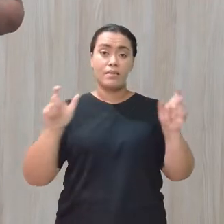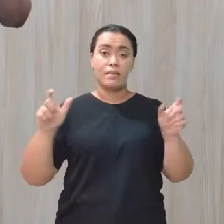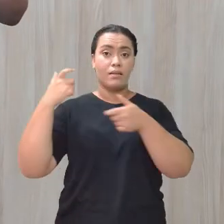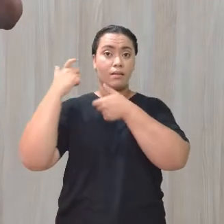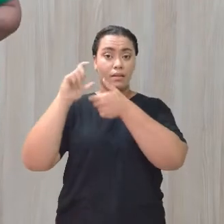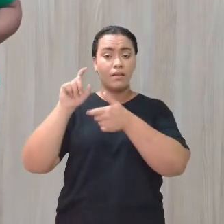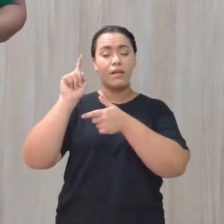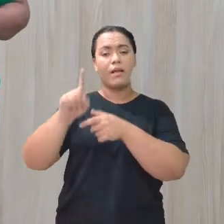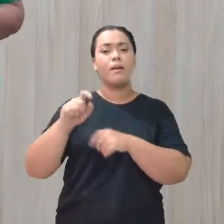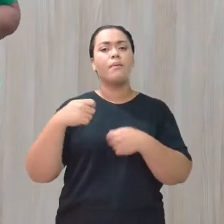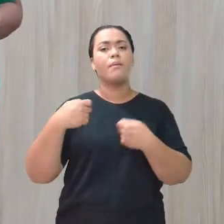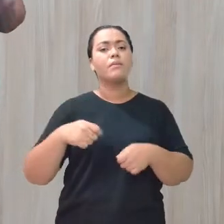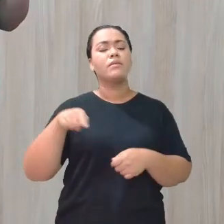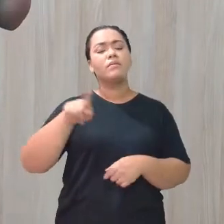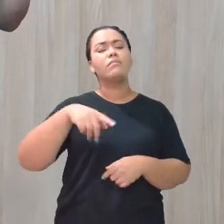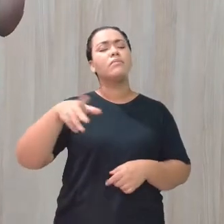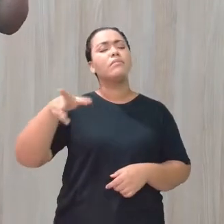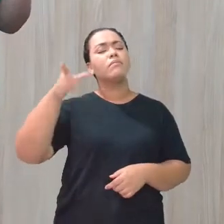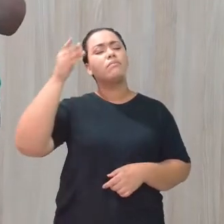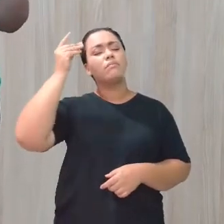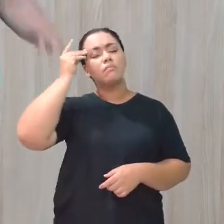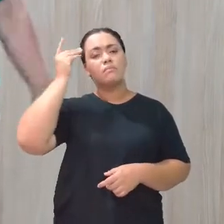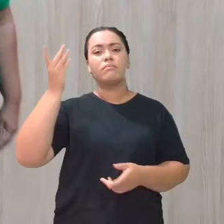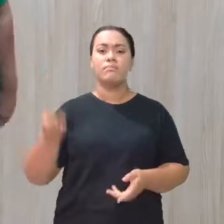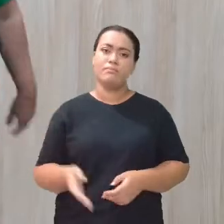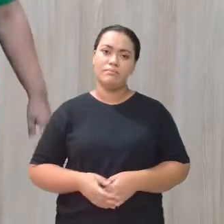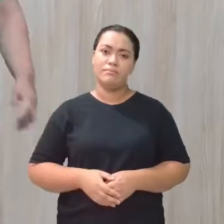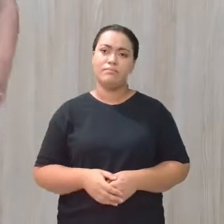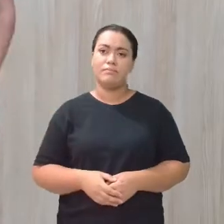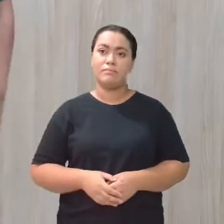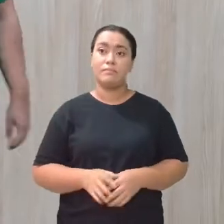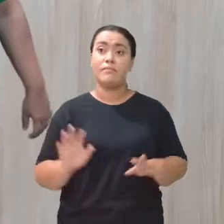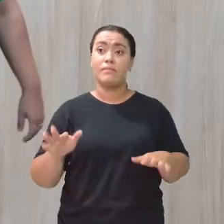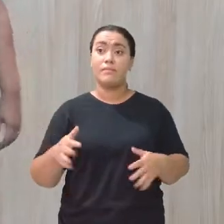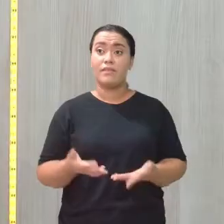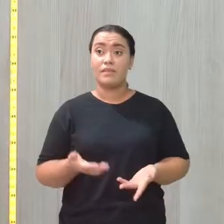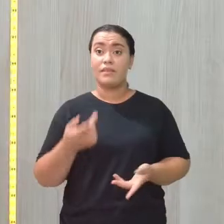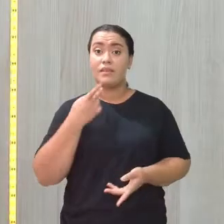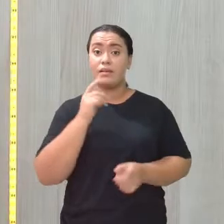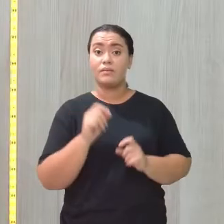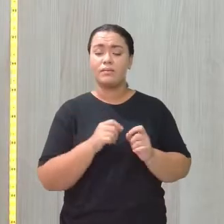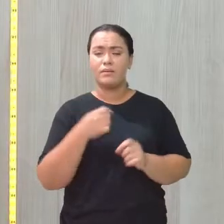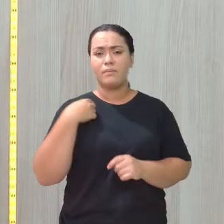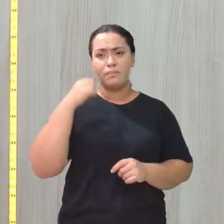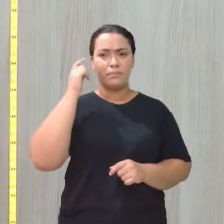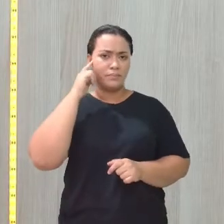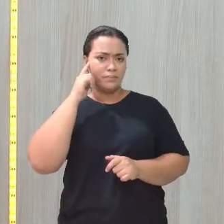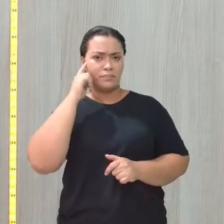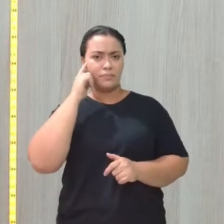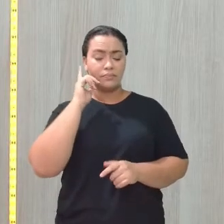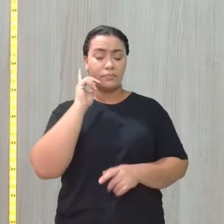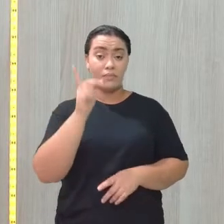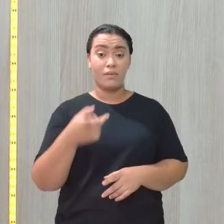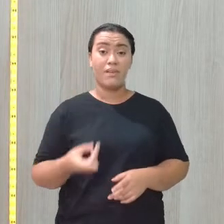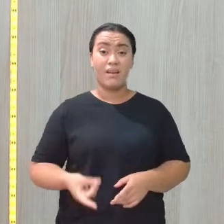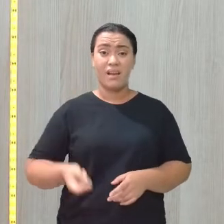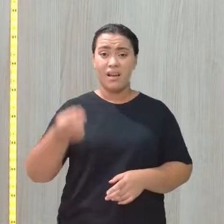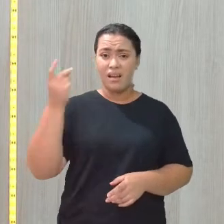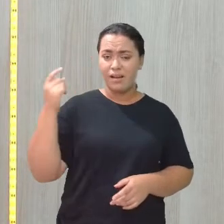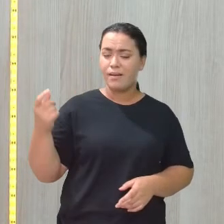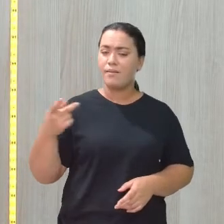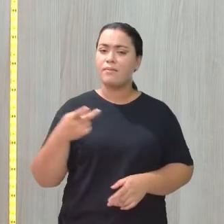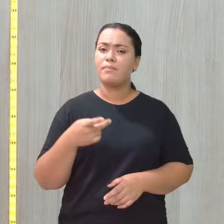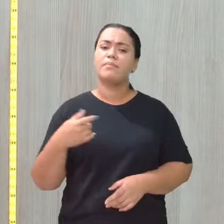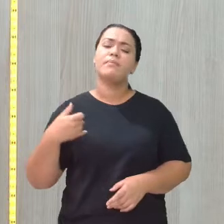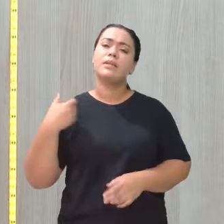certo? Então, tem uma função, não é por nada. Professora Carla, eu estava pensando agora que as pessoas mais antigas que falam